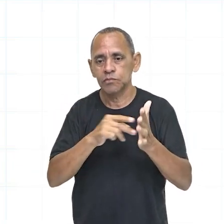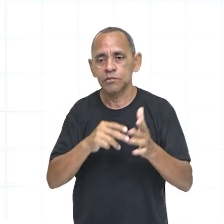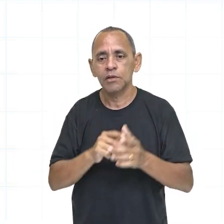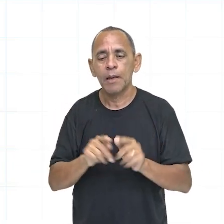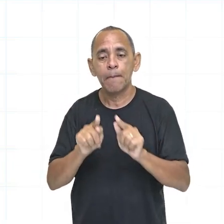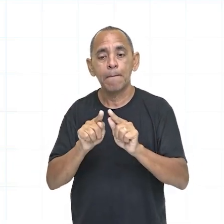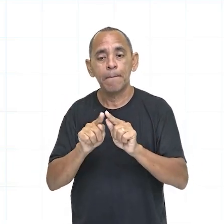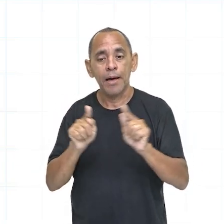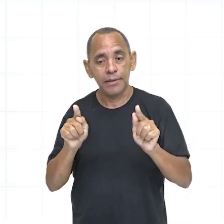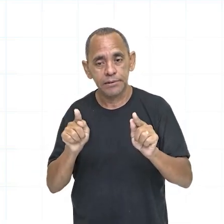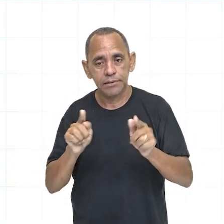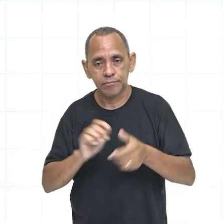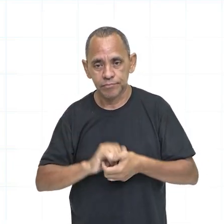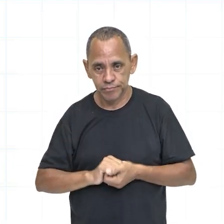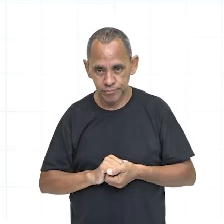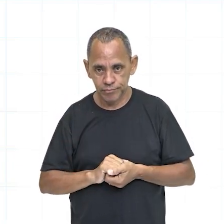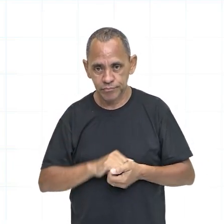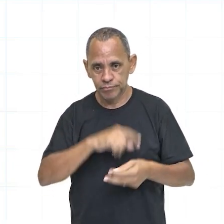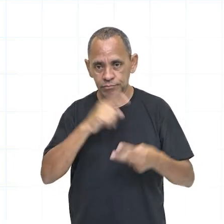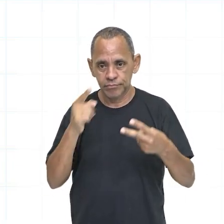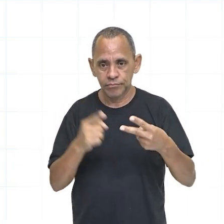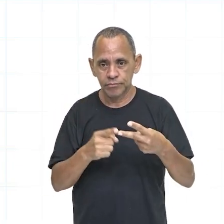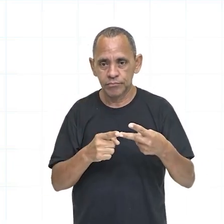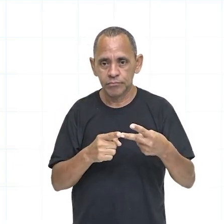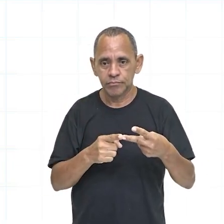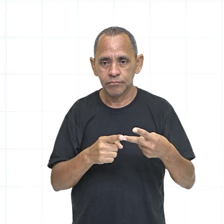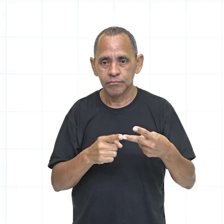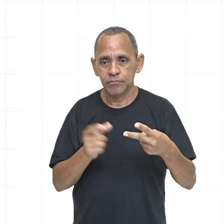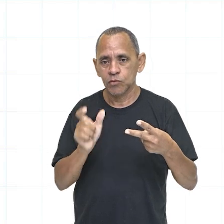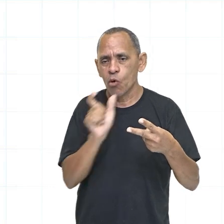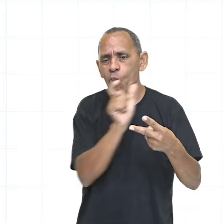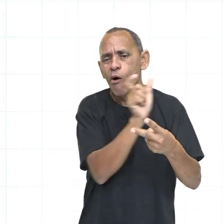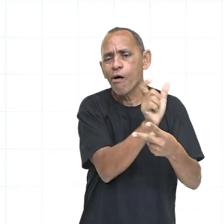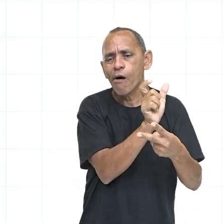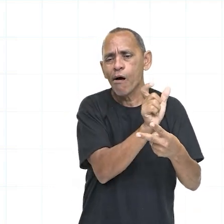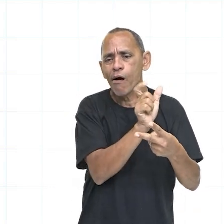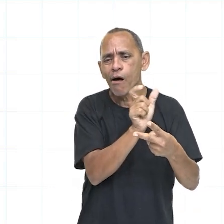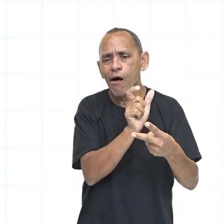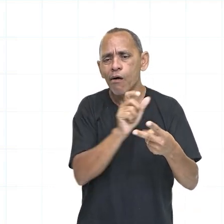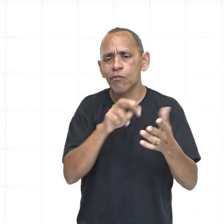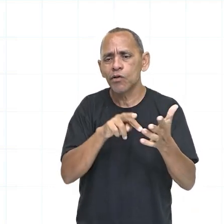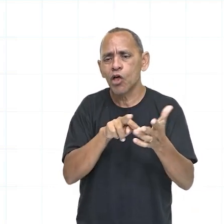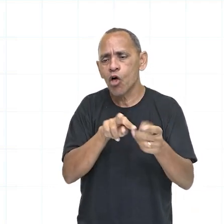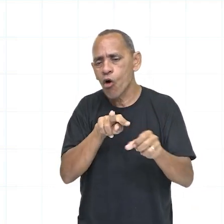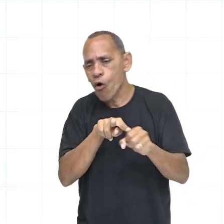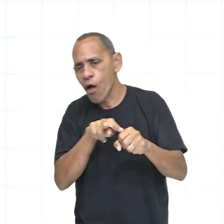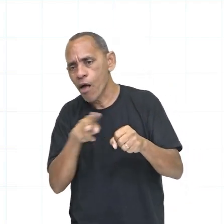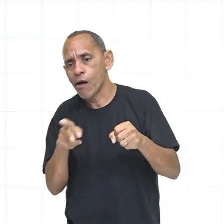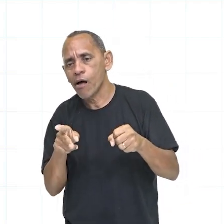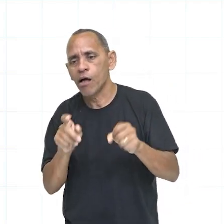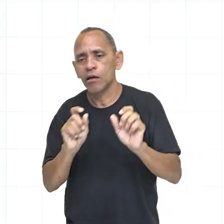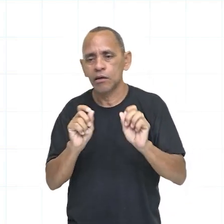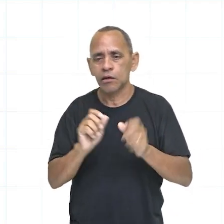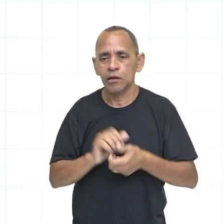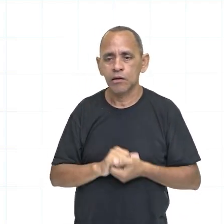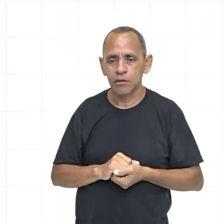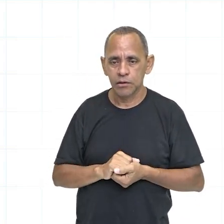significa mas. Próximo, however.